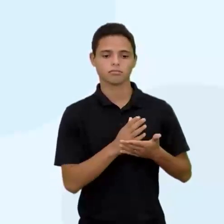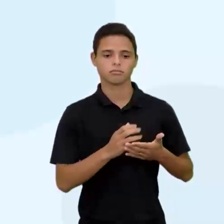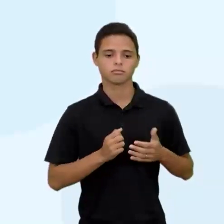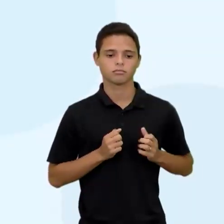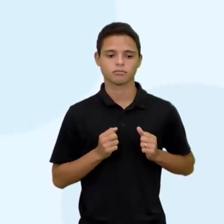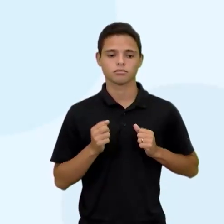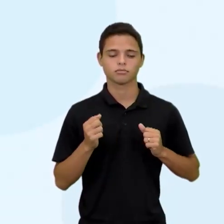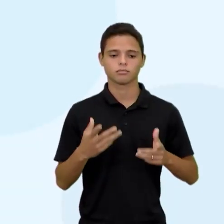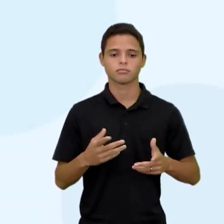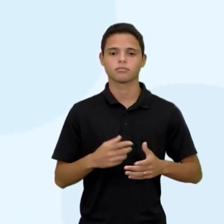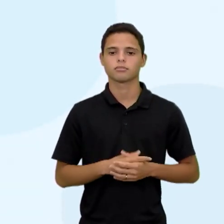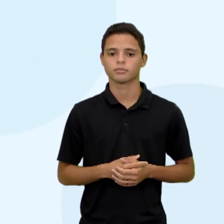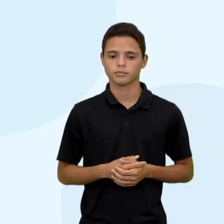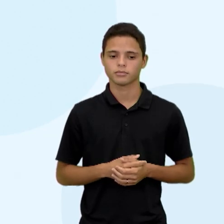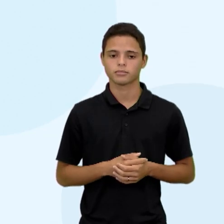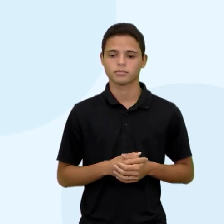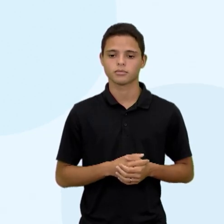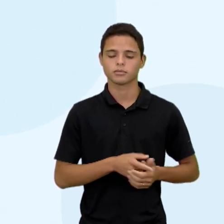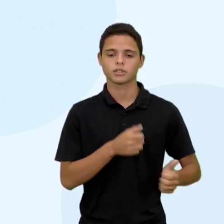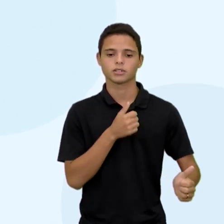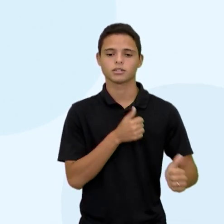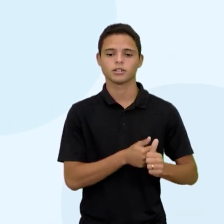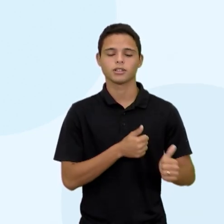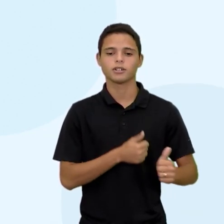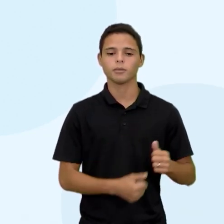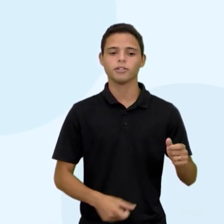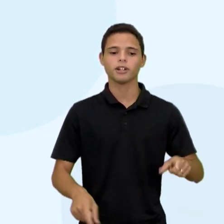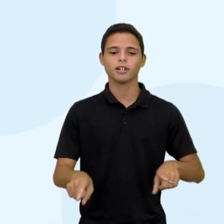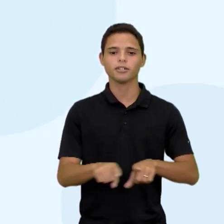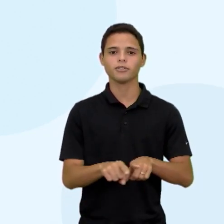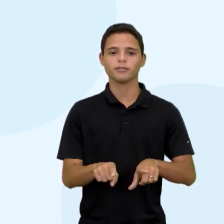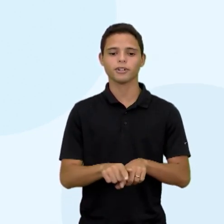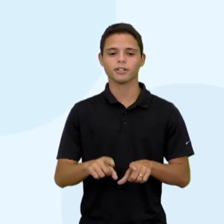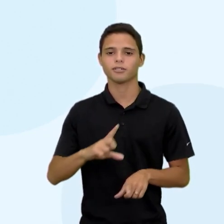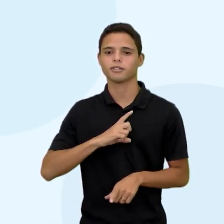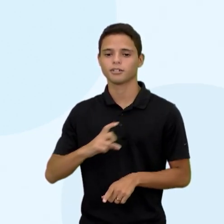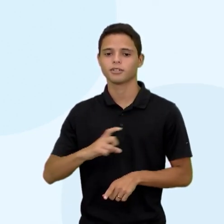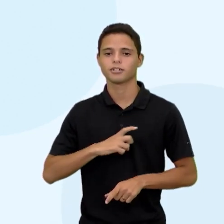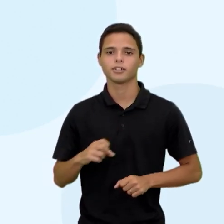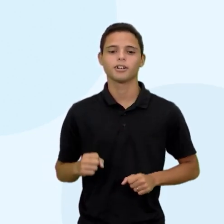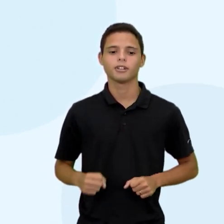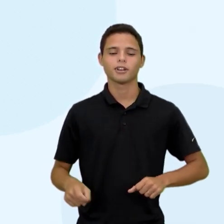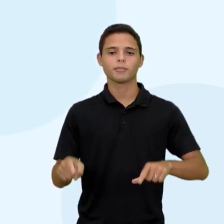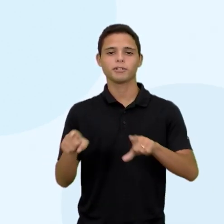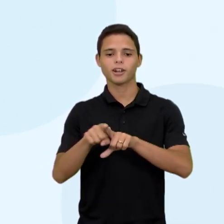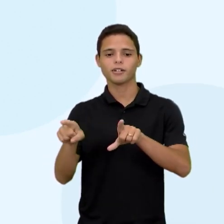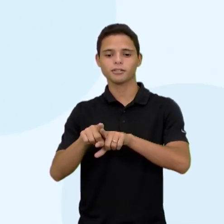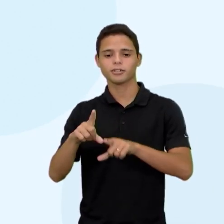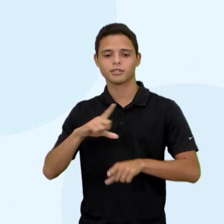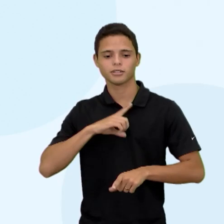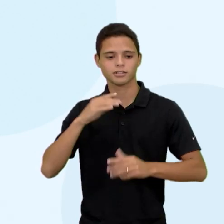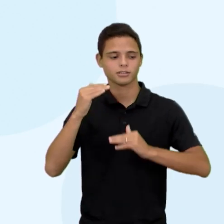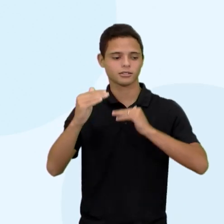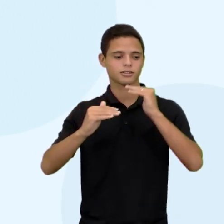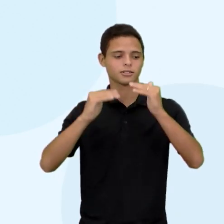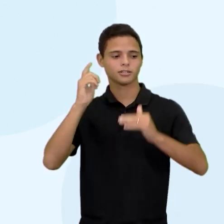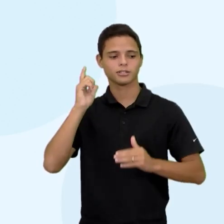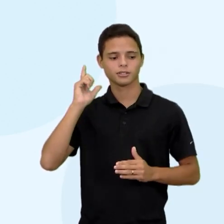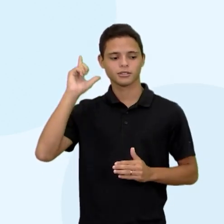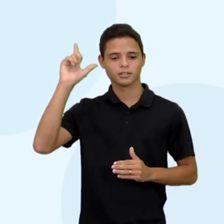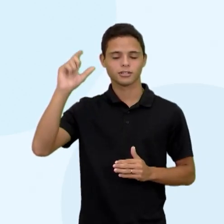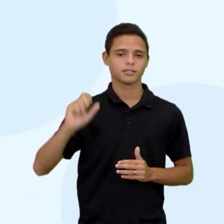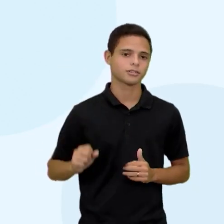história, então ele com o mínimo de autonomia que ele consiga desenvolver, ele consegue